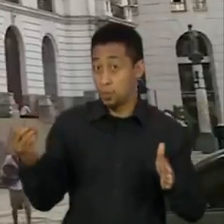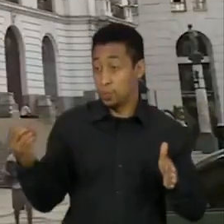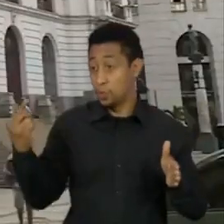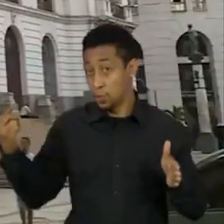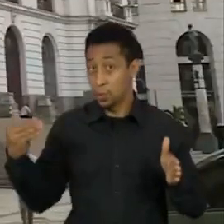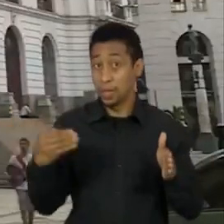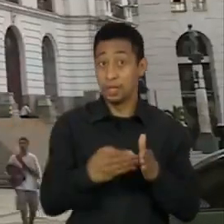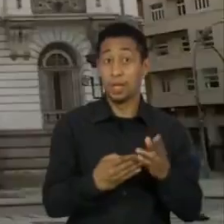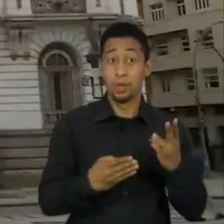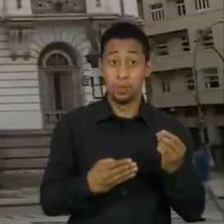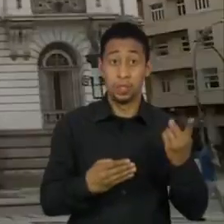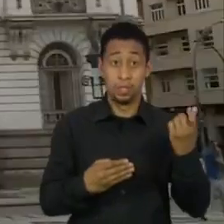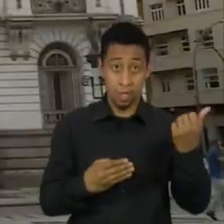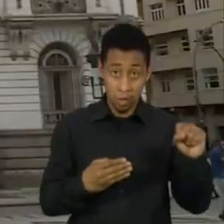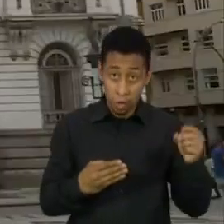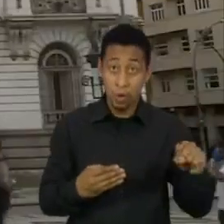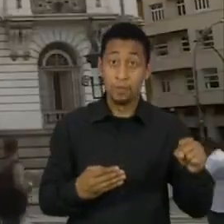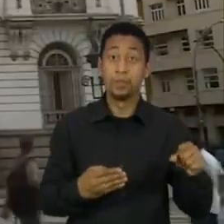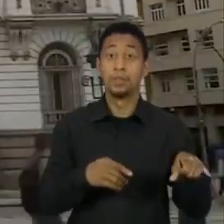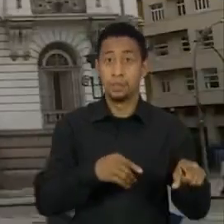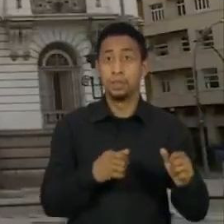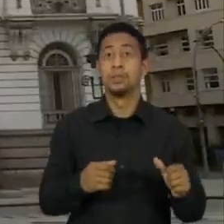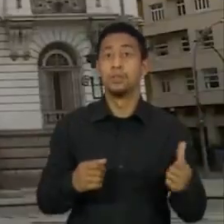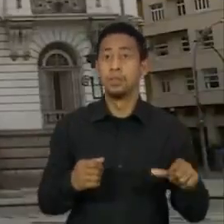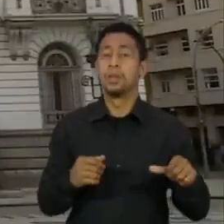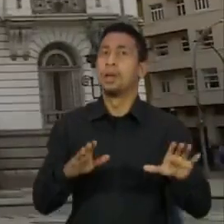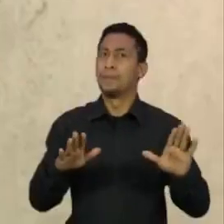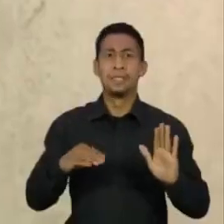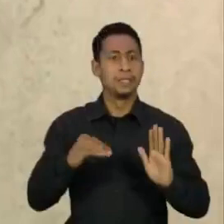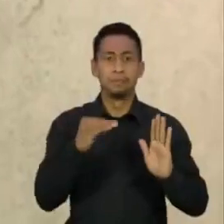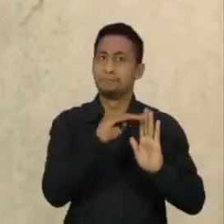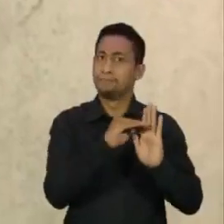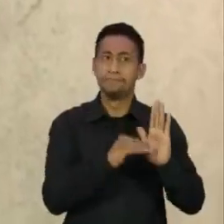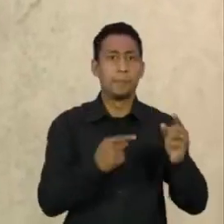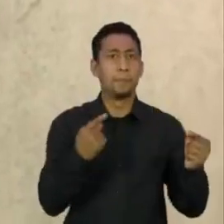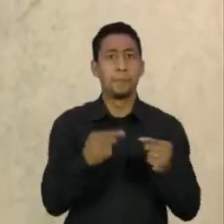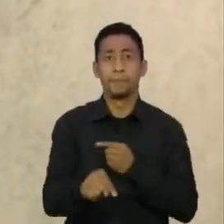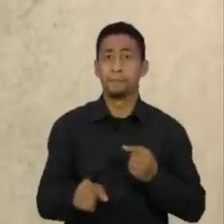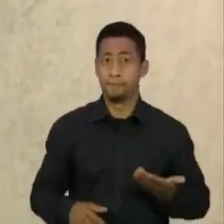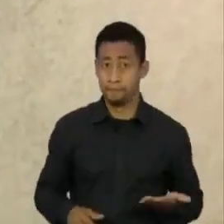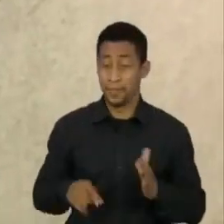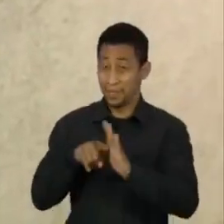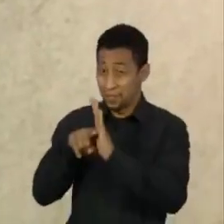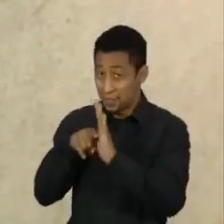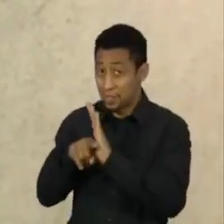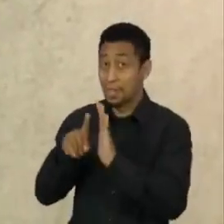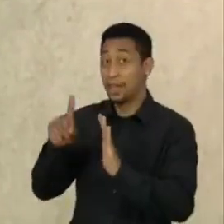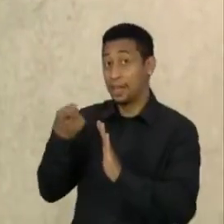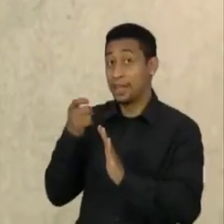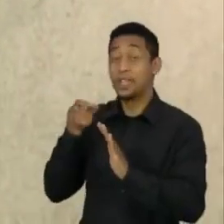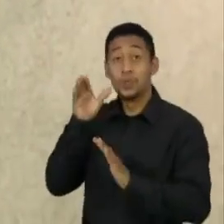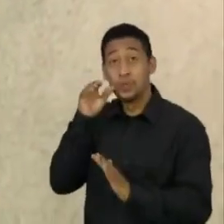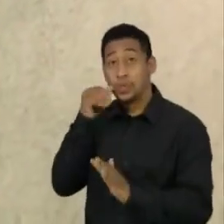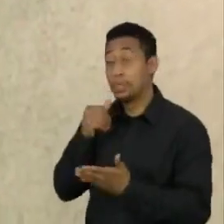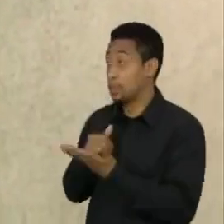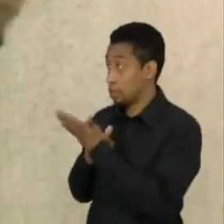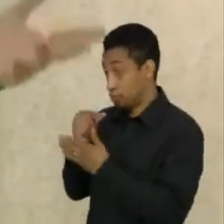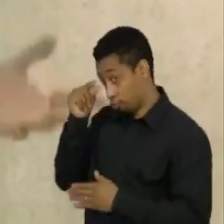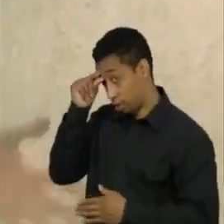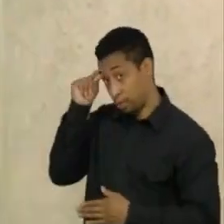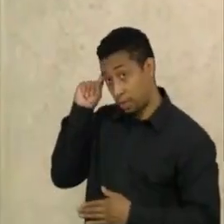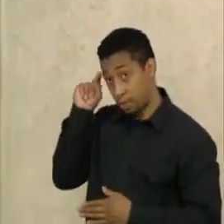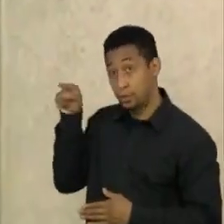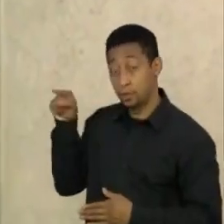e 2019 a prática é proibida no Regimento entre os investigados e ex-funcionários de Carlos bolsonaro